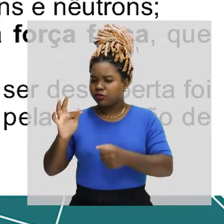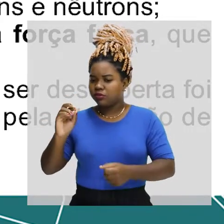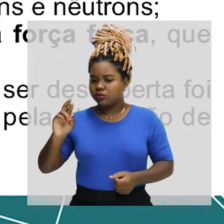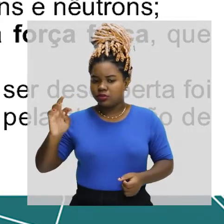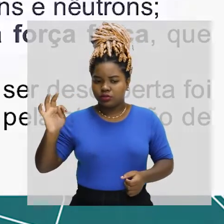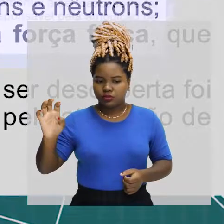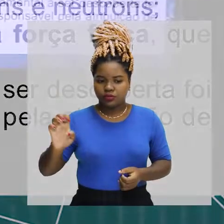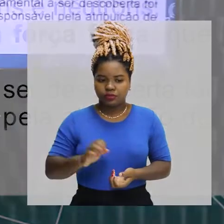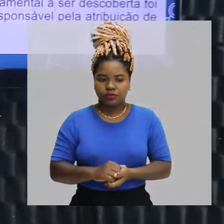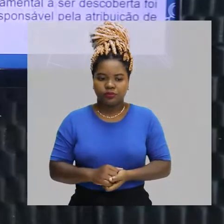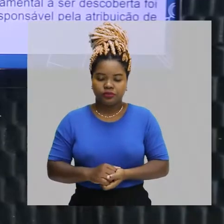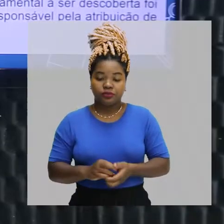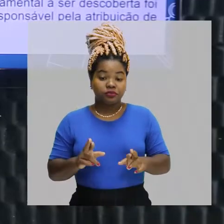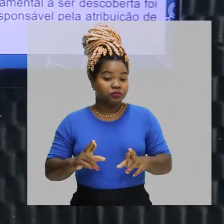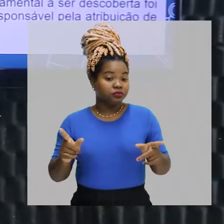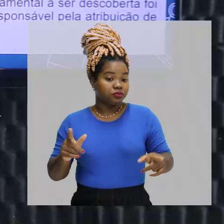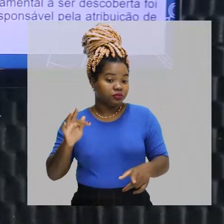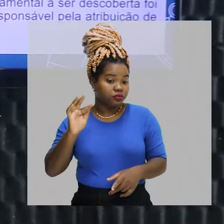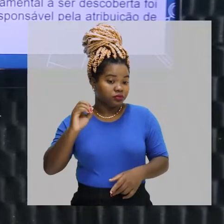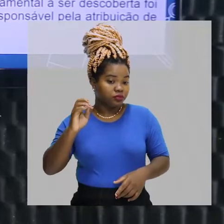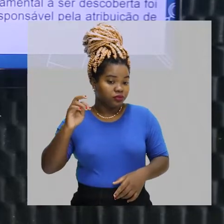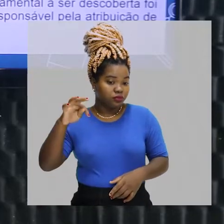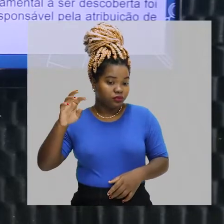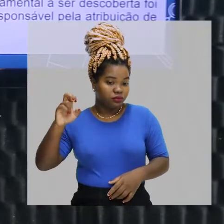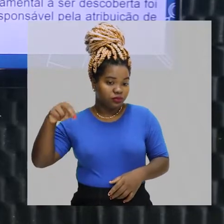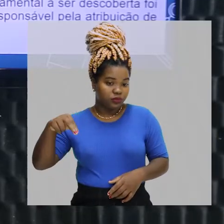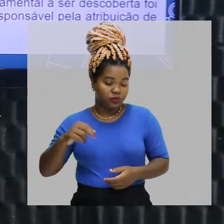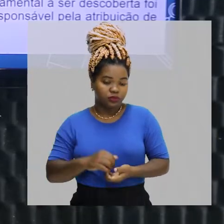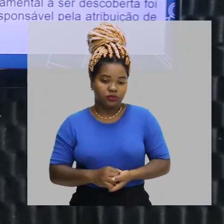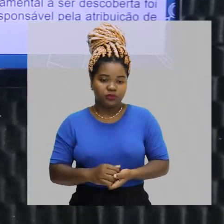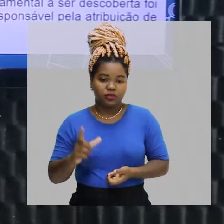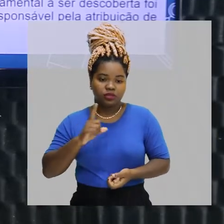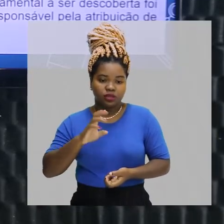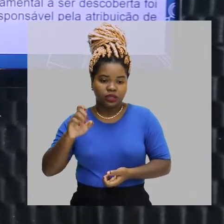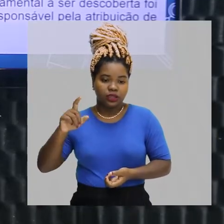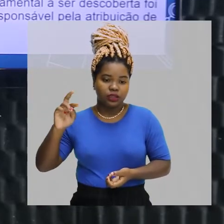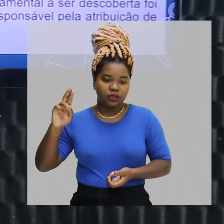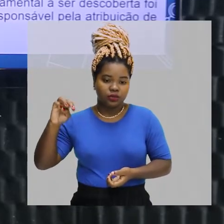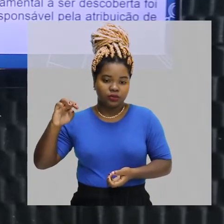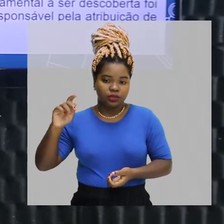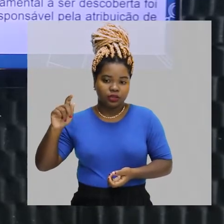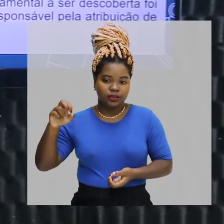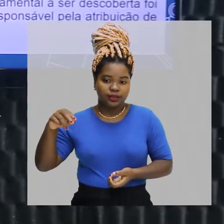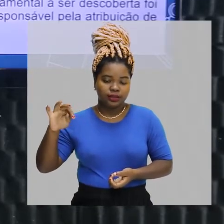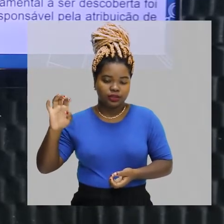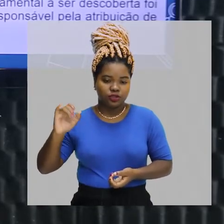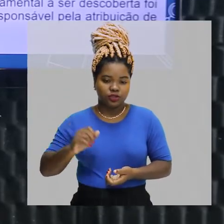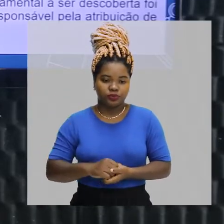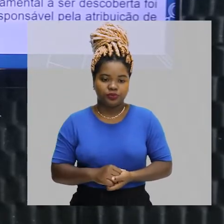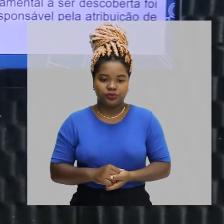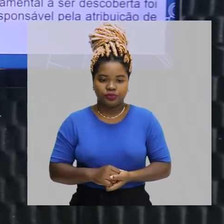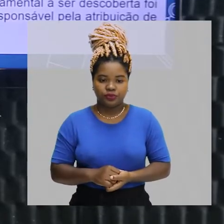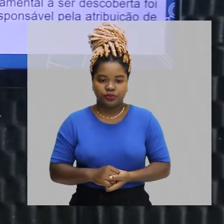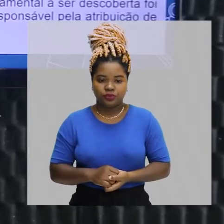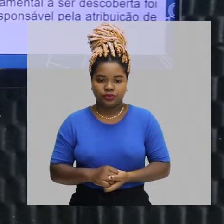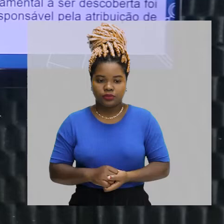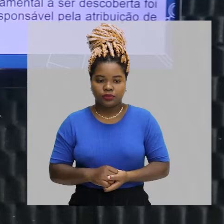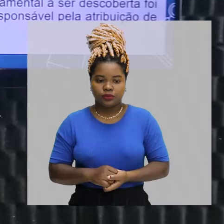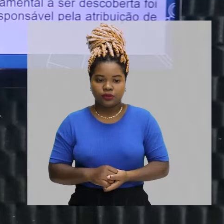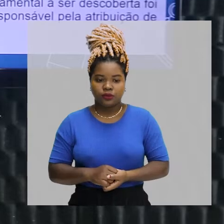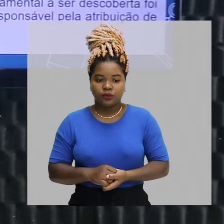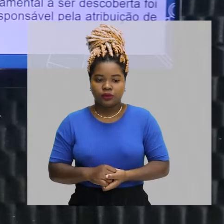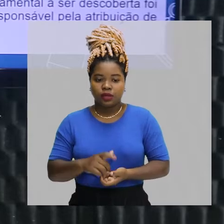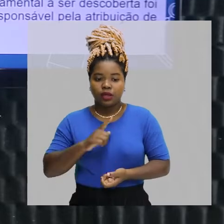ok? Diferente dos fótons, né, que são mediadoras da força eletromagnética. Perceba que nós já falamos da segunda força fundamental. Os